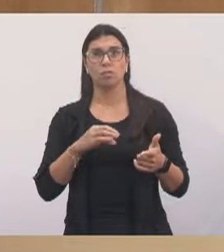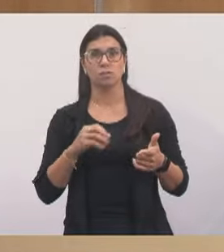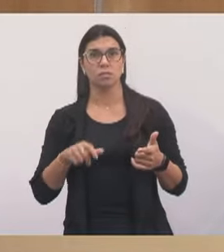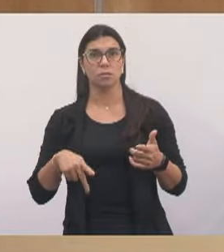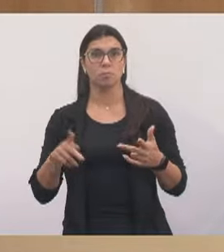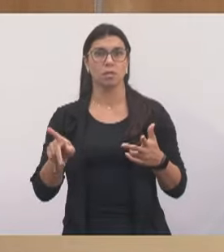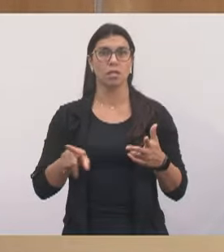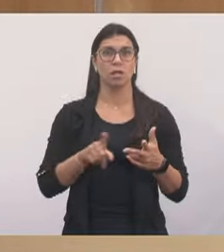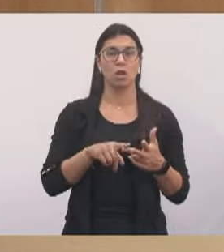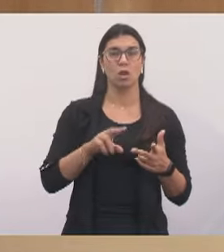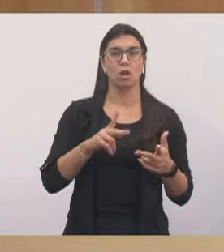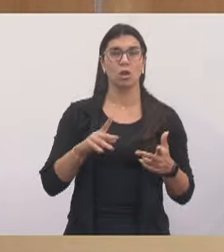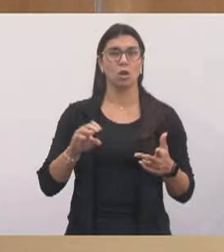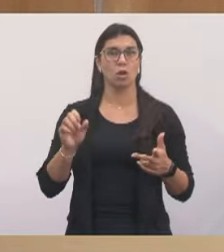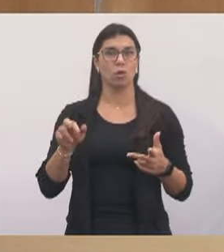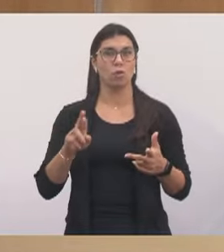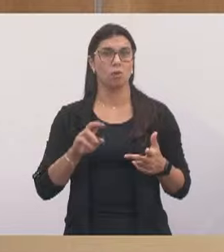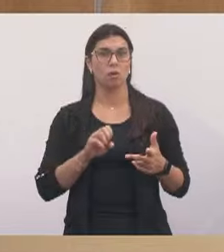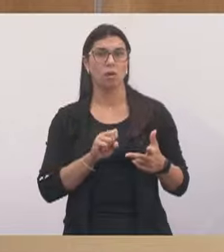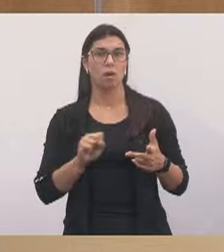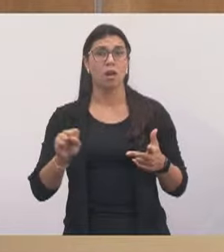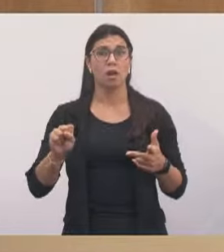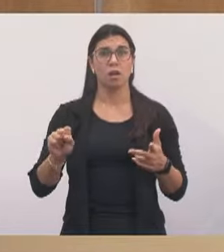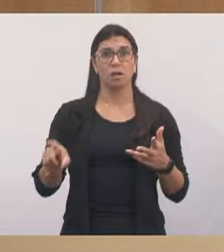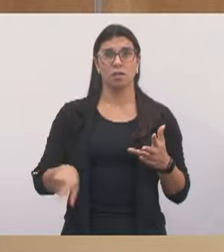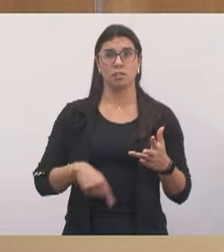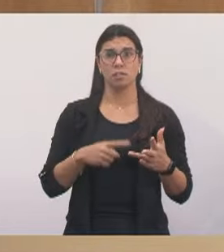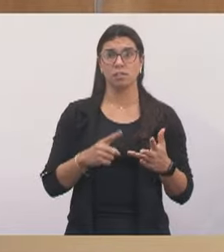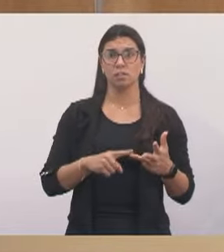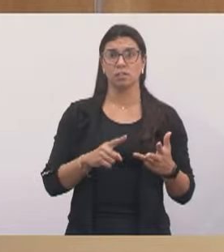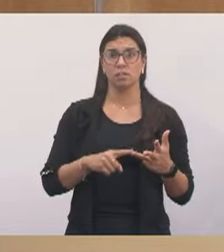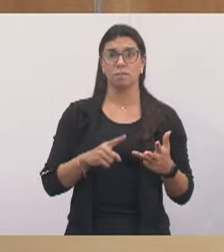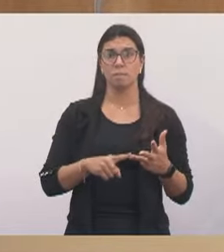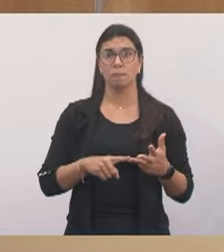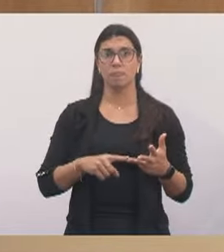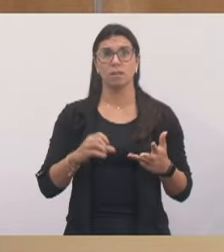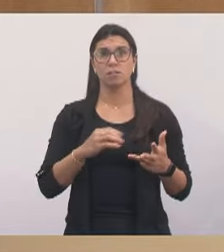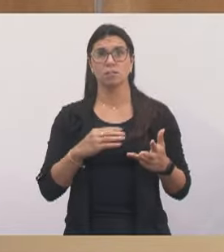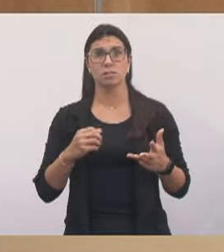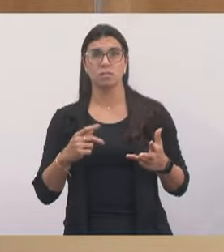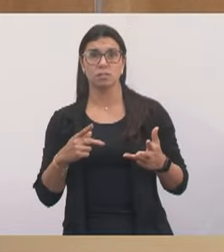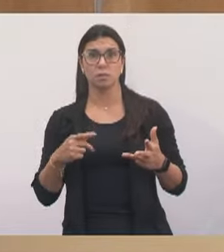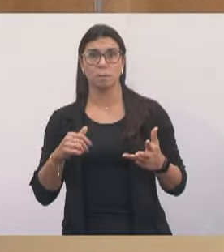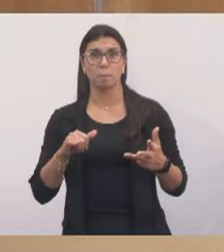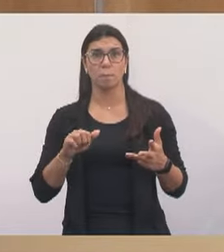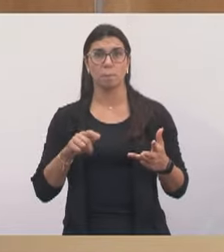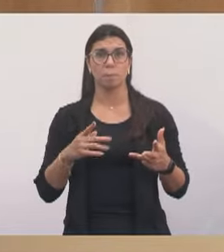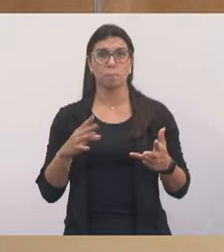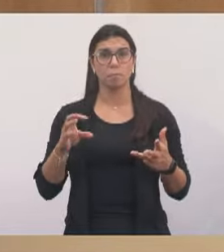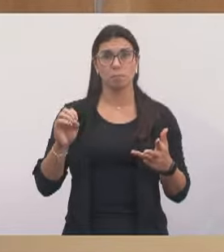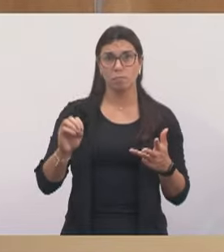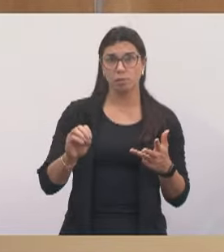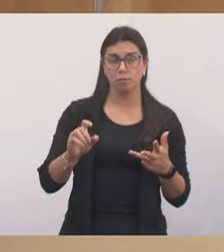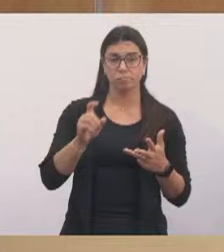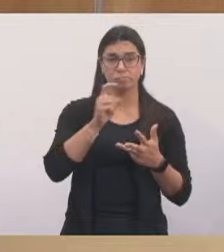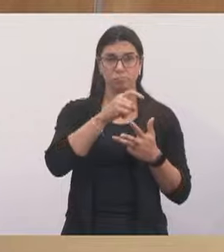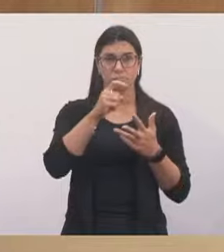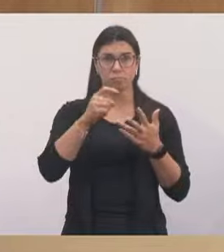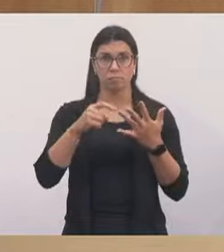Honras. Qual? Campo da Liga e do Cepinho também, lembra?